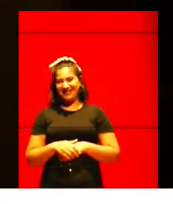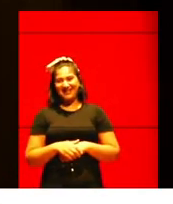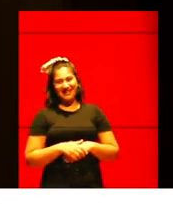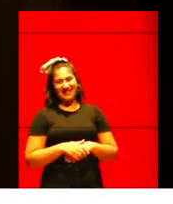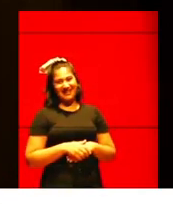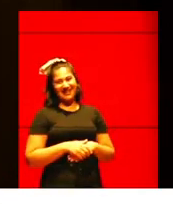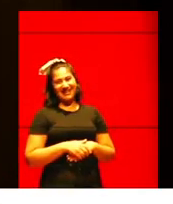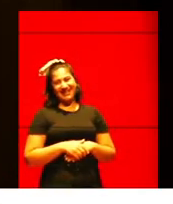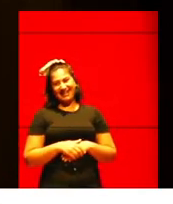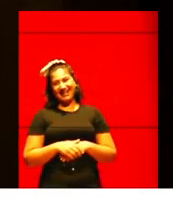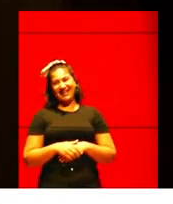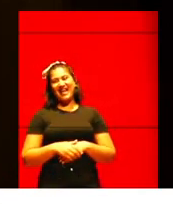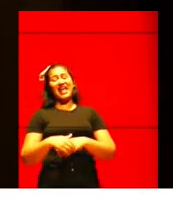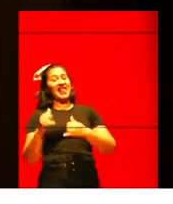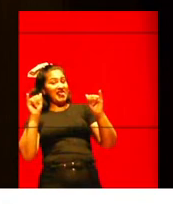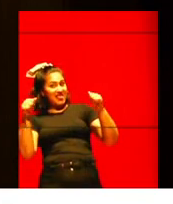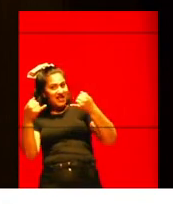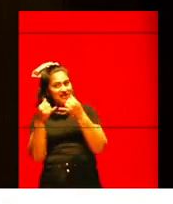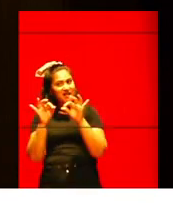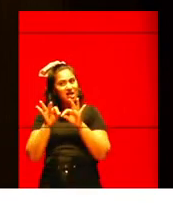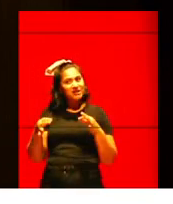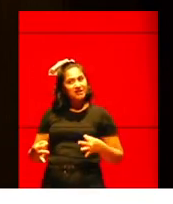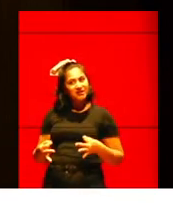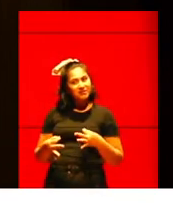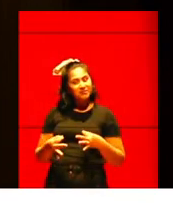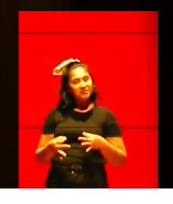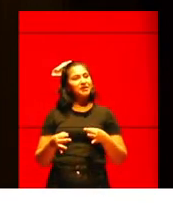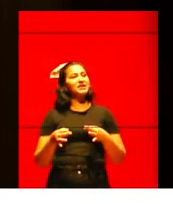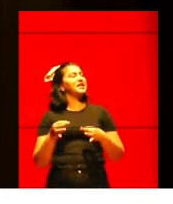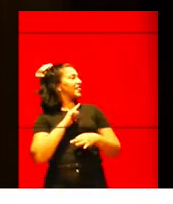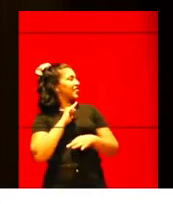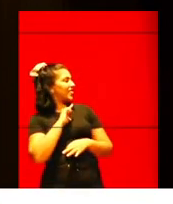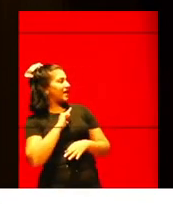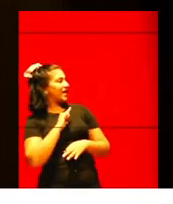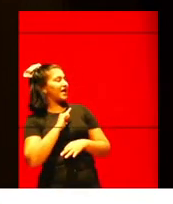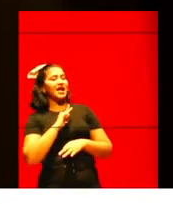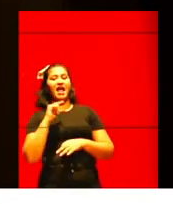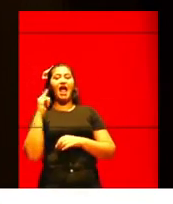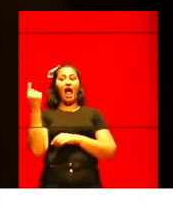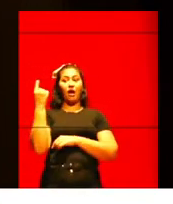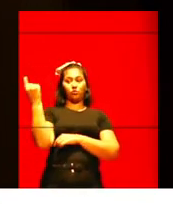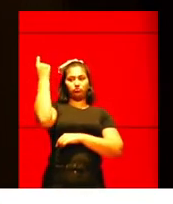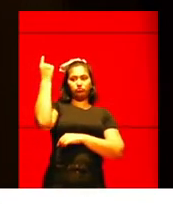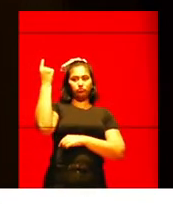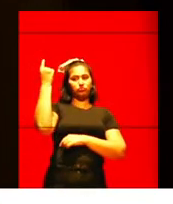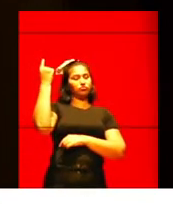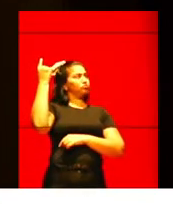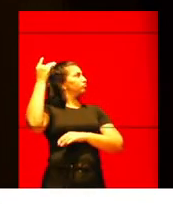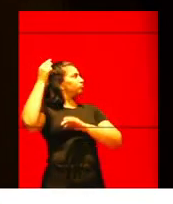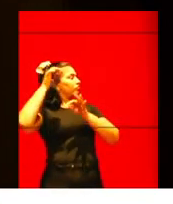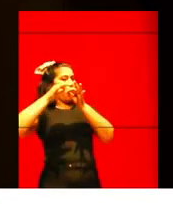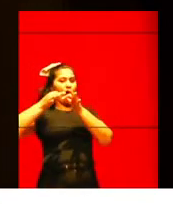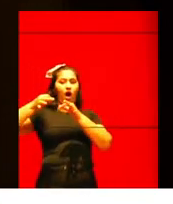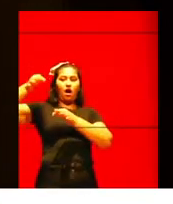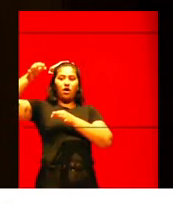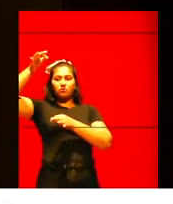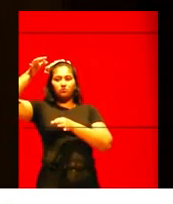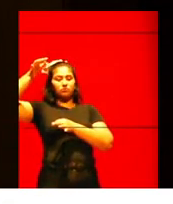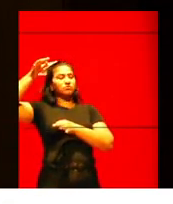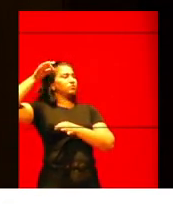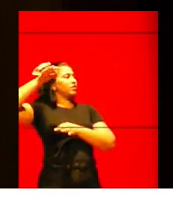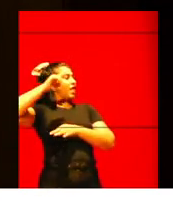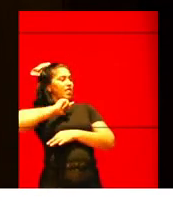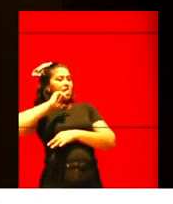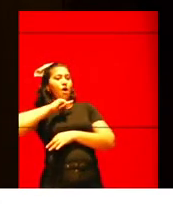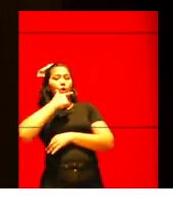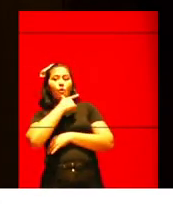a um carbono que só faz ligações simples, a gente tem que função? Álcool. Quando a gente tem hidroxila ligada a benzeno, a gente